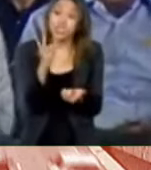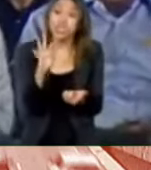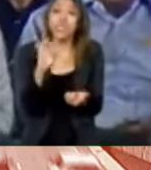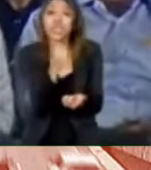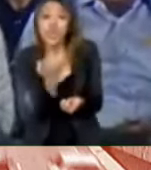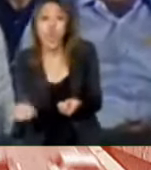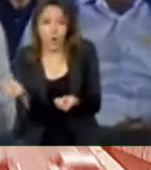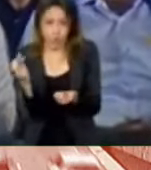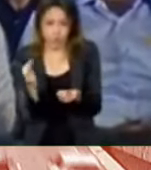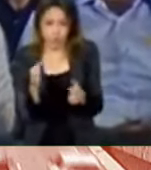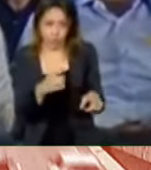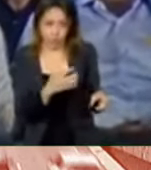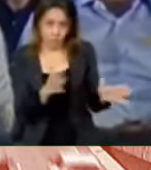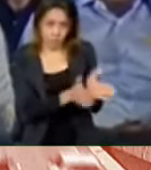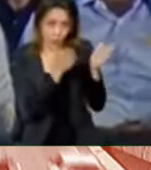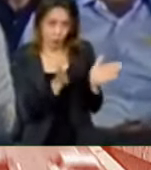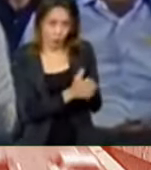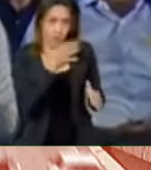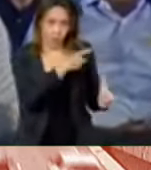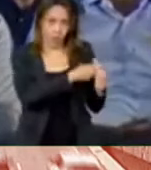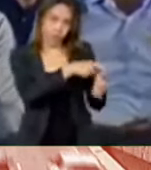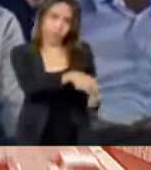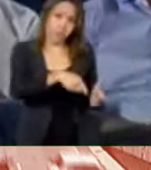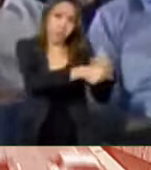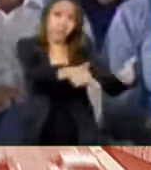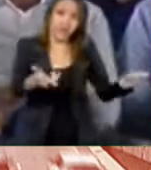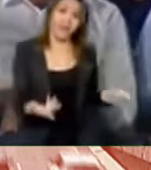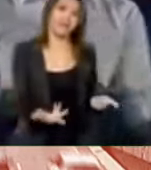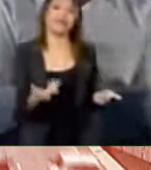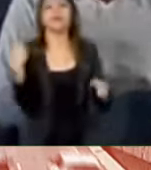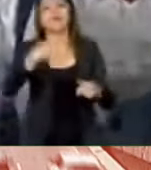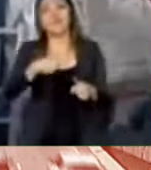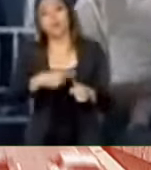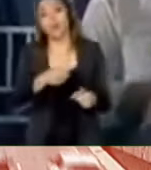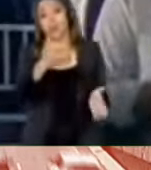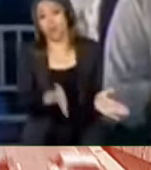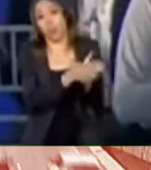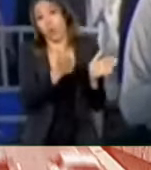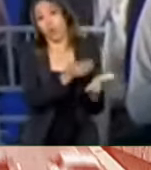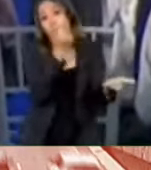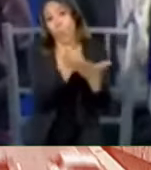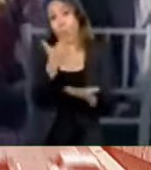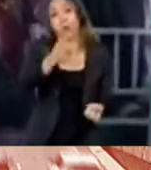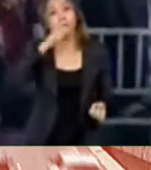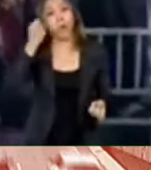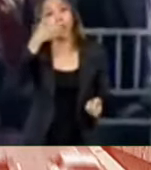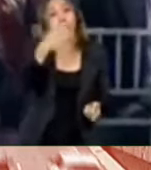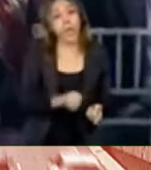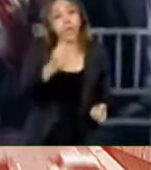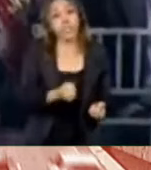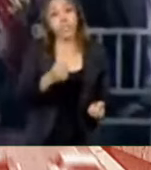governadores, principalmente, Cláudio Castro já está fora do páreo, mas esses dois governadores competem pela sucessão ali de Bolsonaro, né?